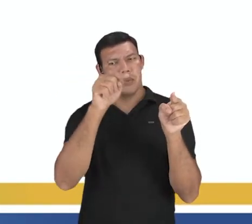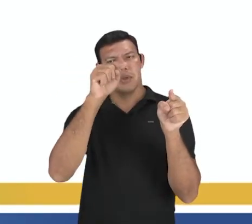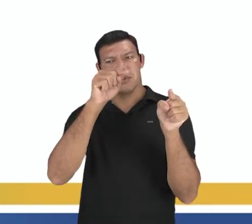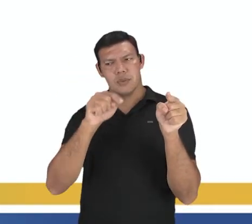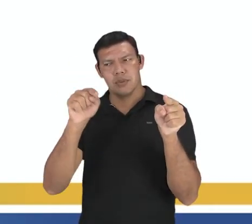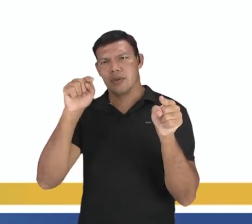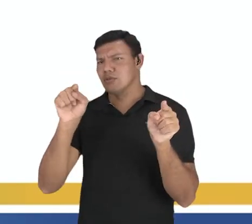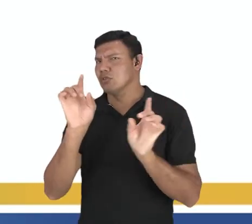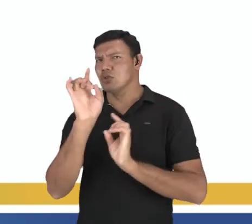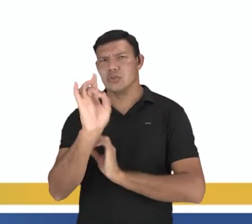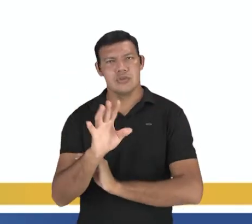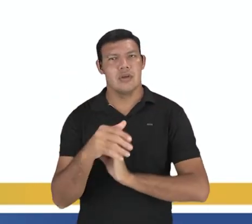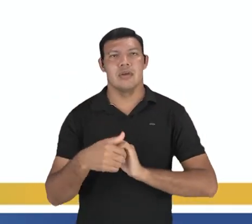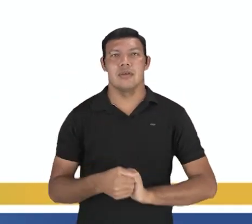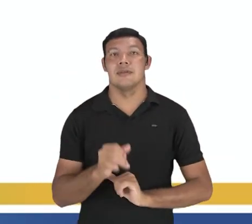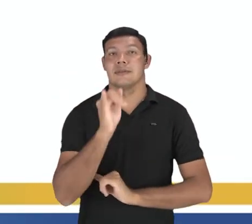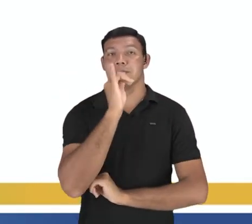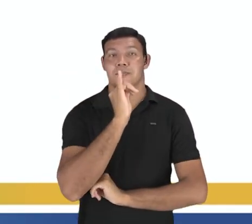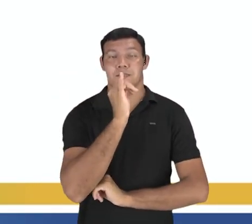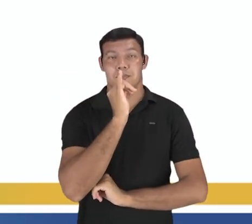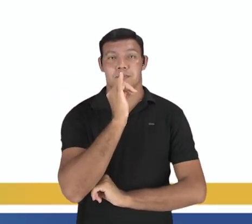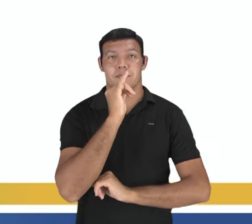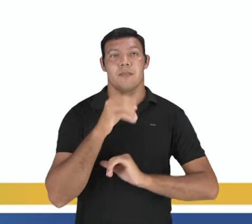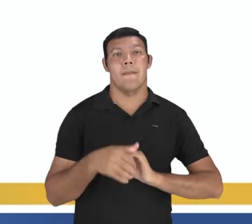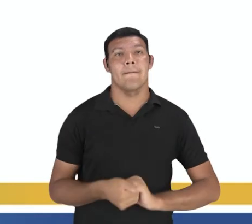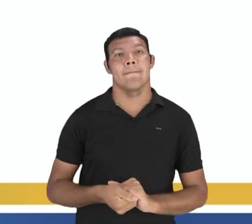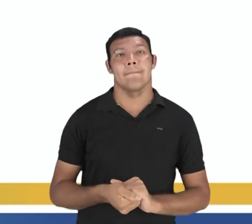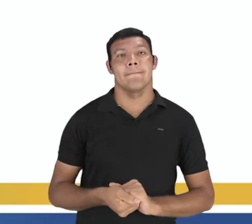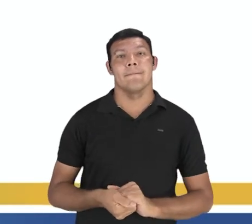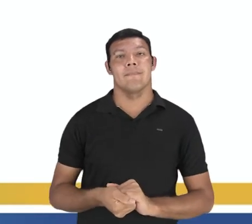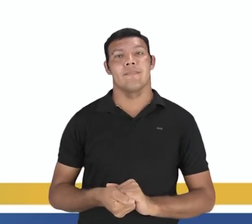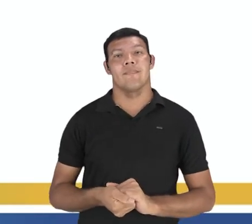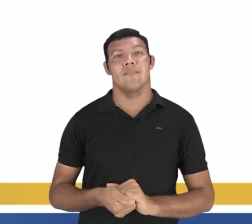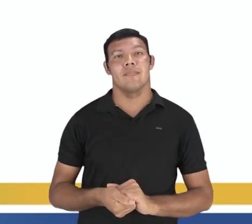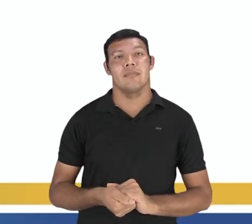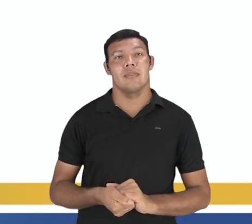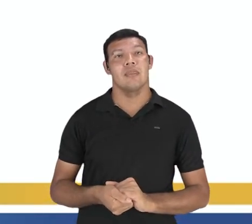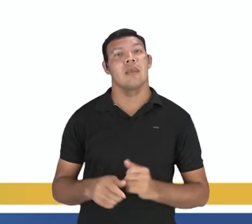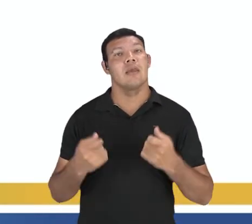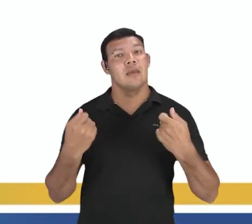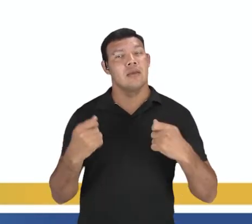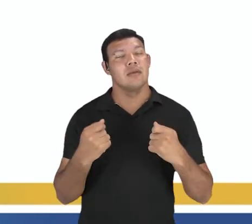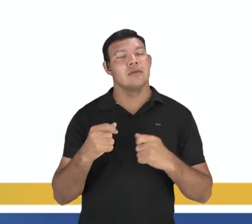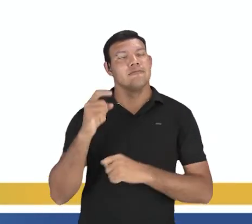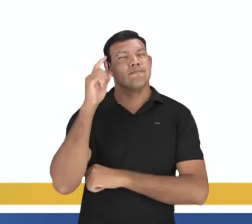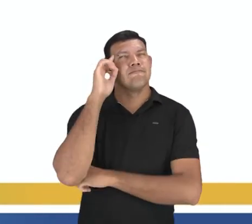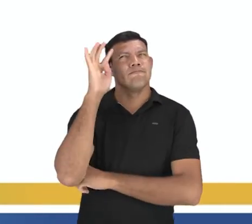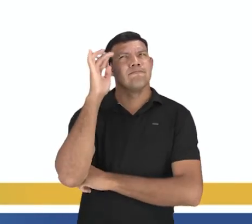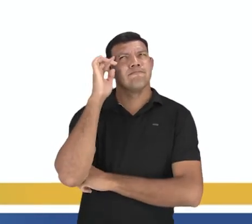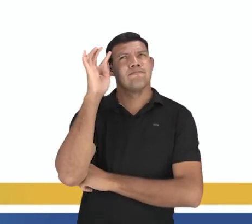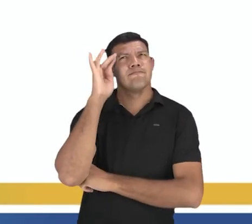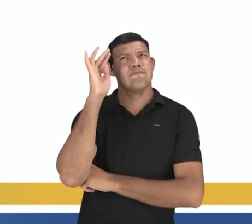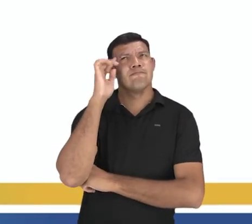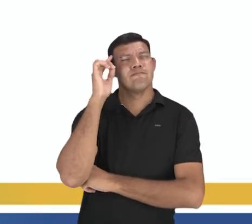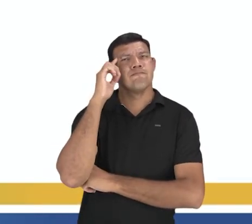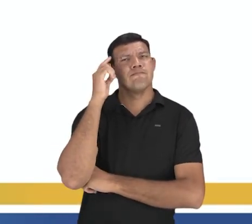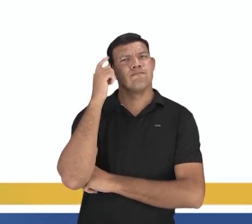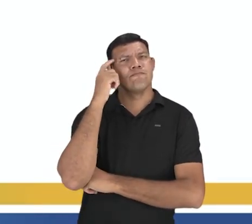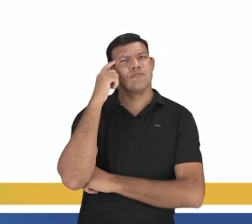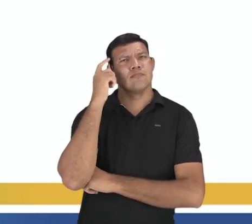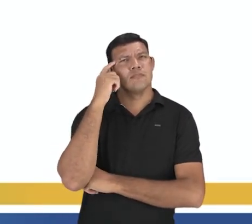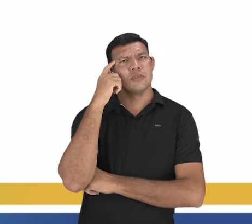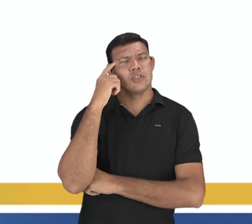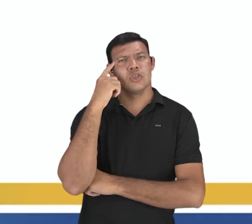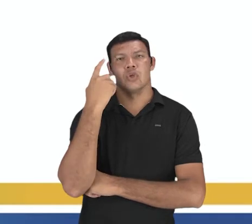esquerda por exemplo Gente é uma coisa que eu preciso pensar que todo número inteiro